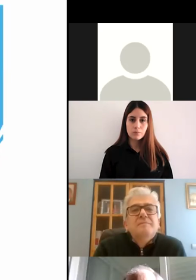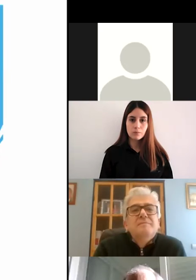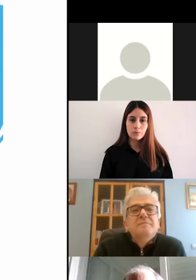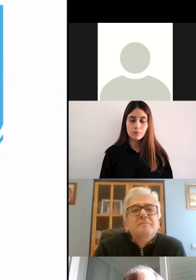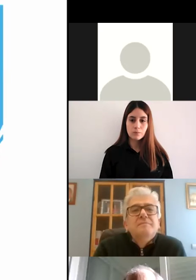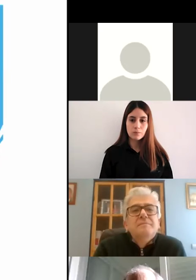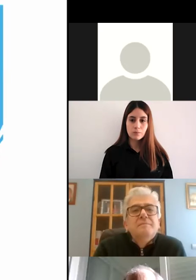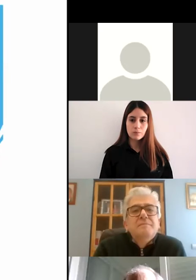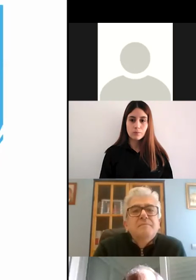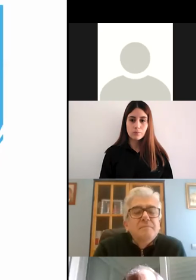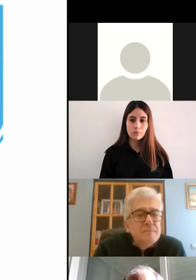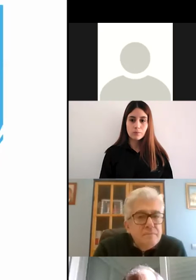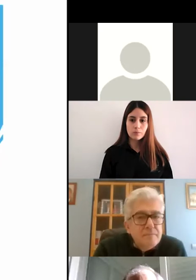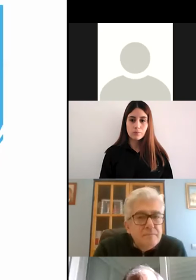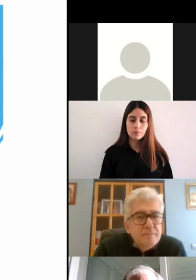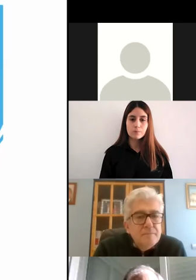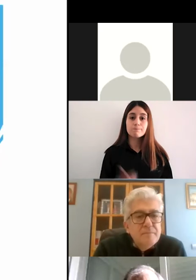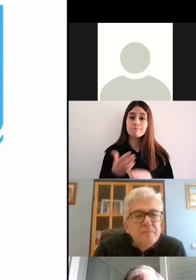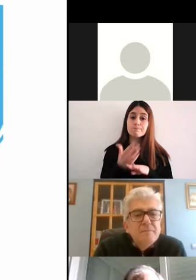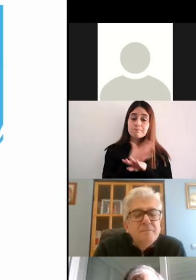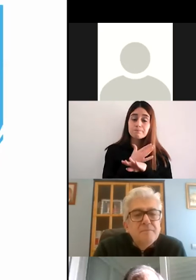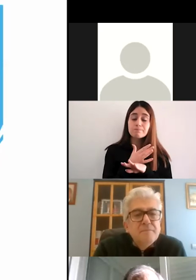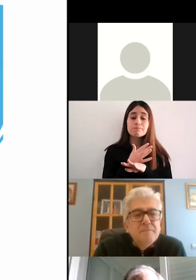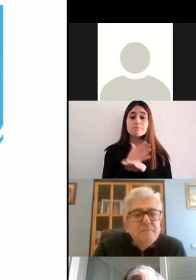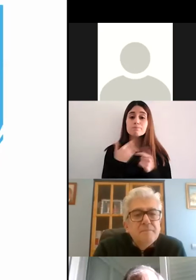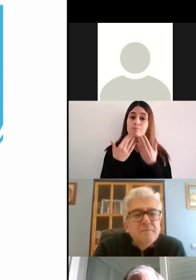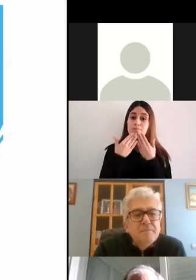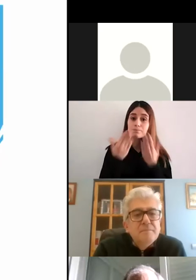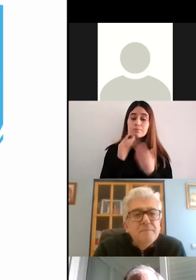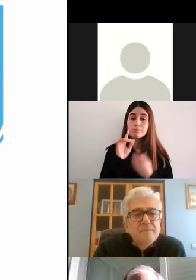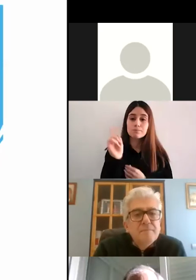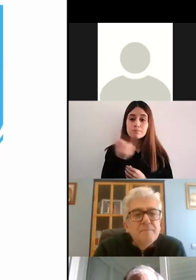Bom, antes de mais, obrigado a todos pela presença.